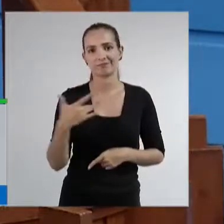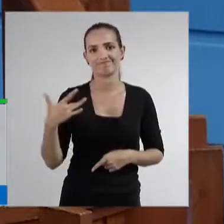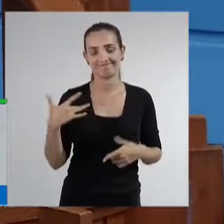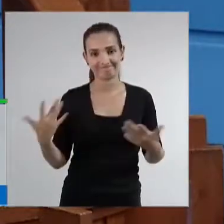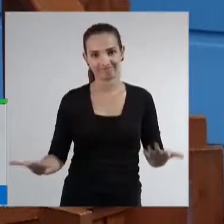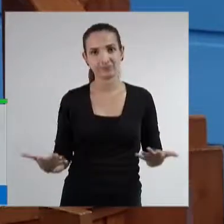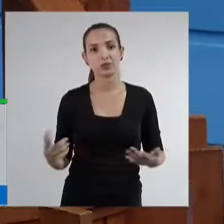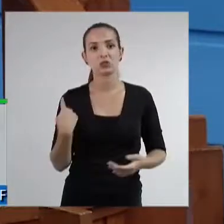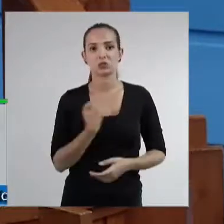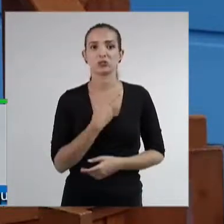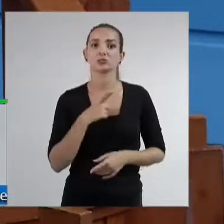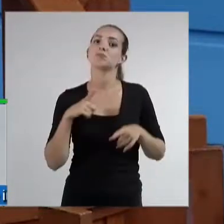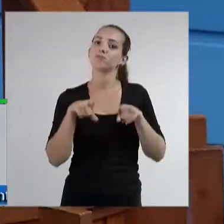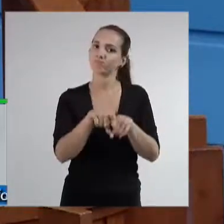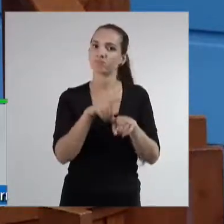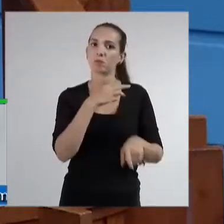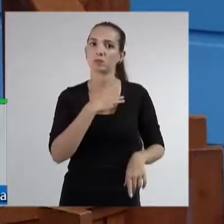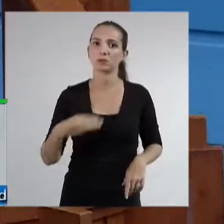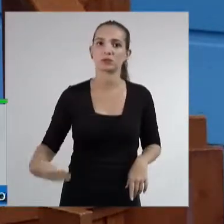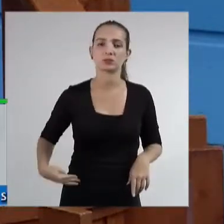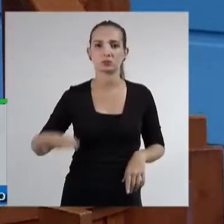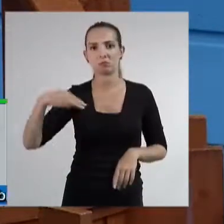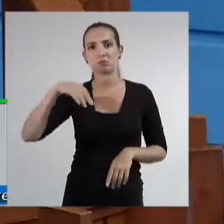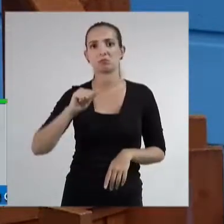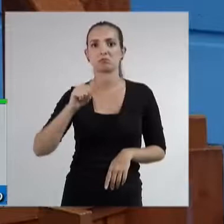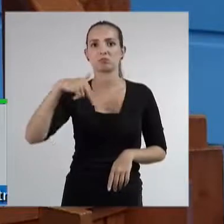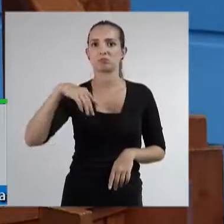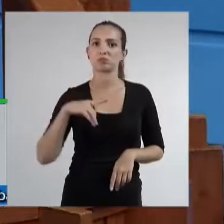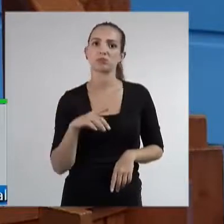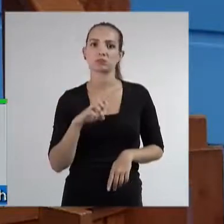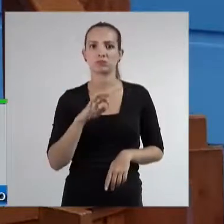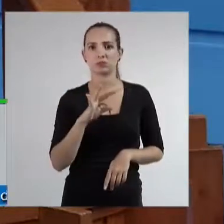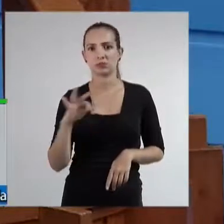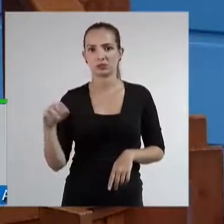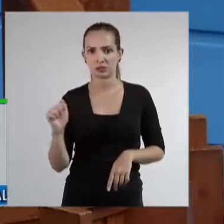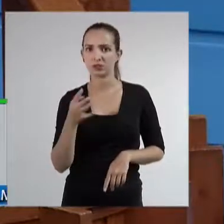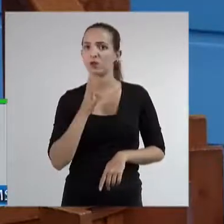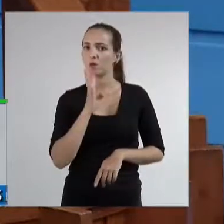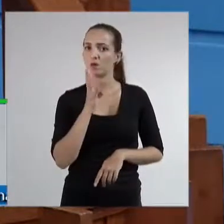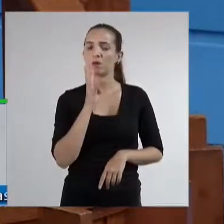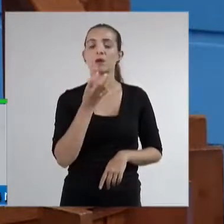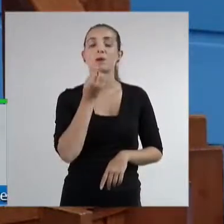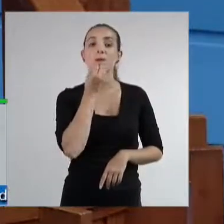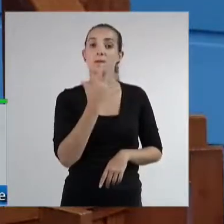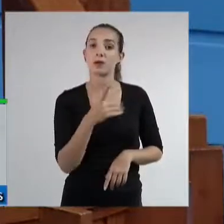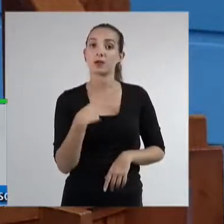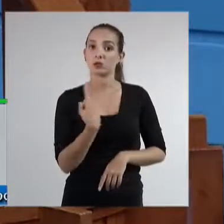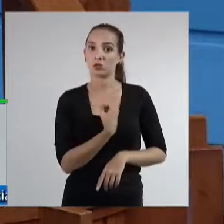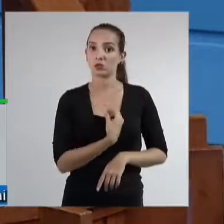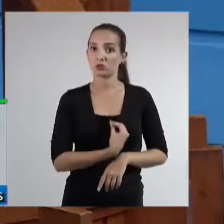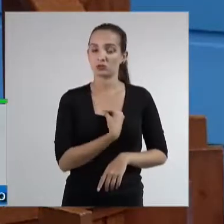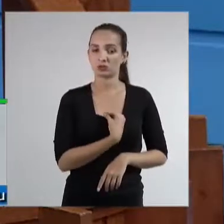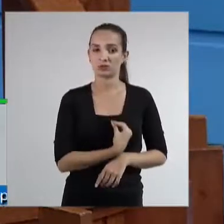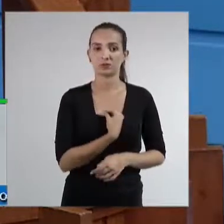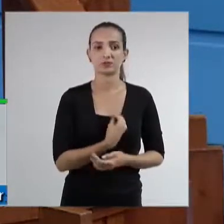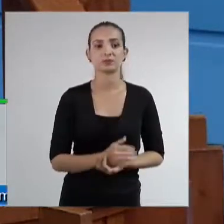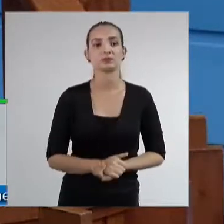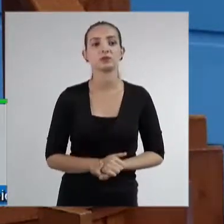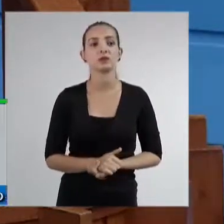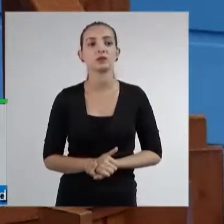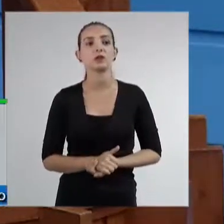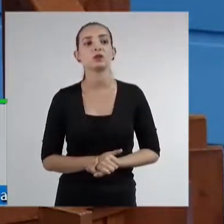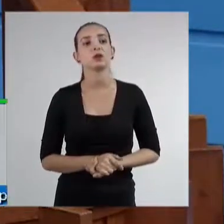é o ministro Mandetta, que conhece bem a nossa realidade. Creio que com ele nós